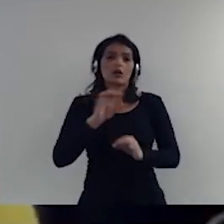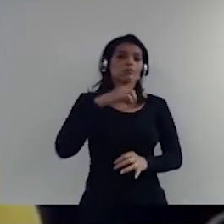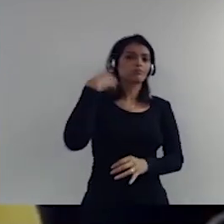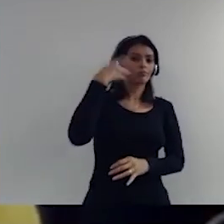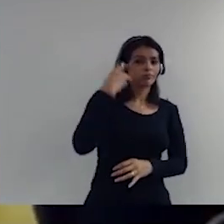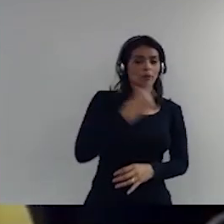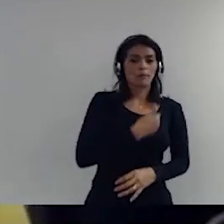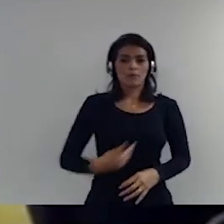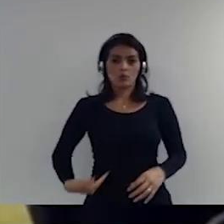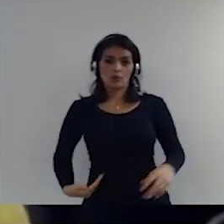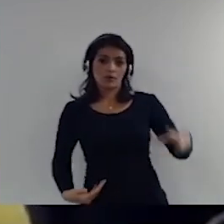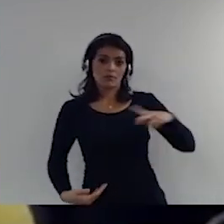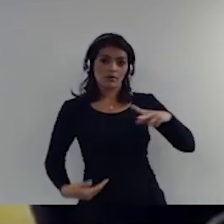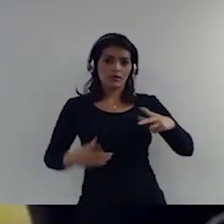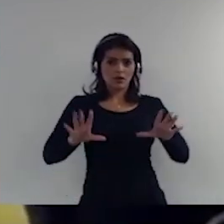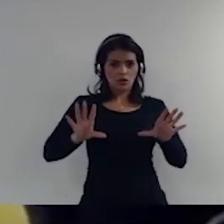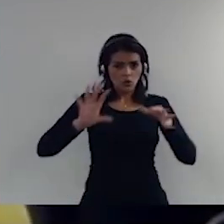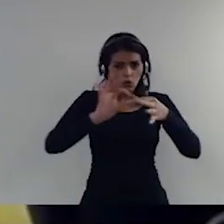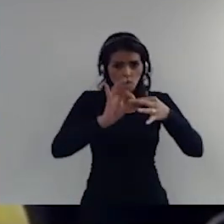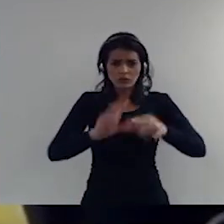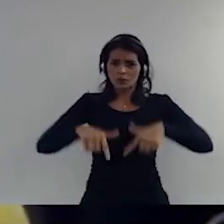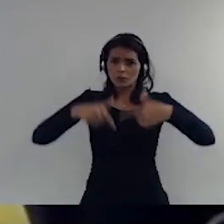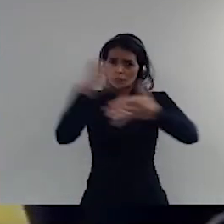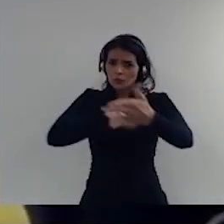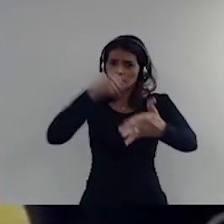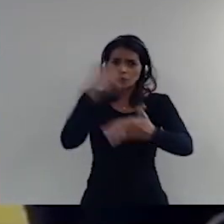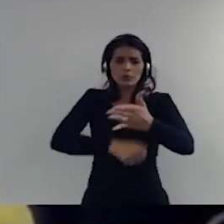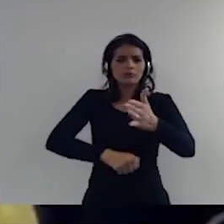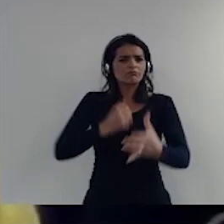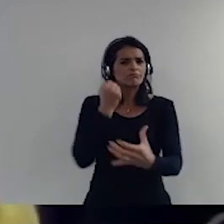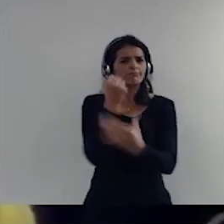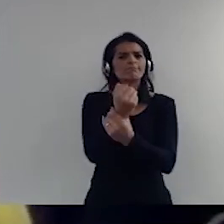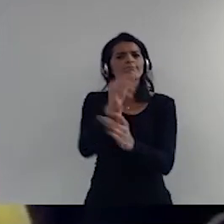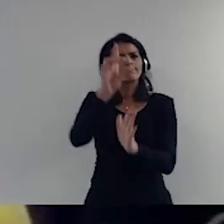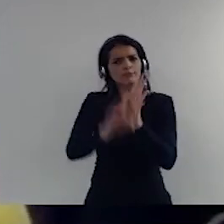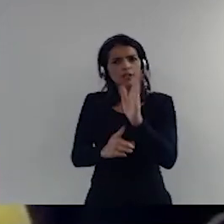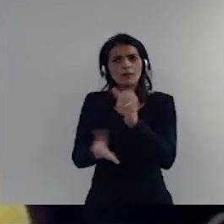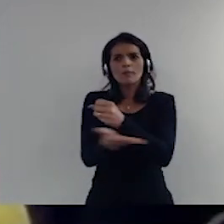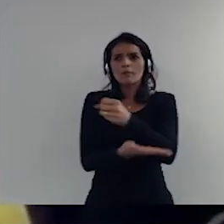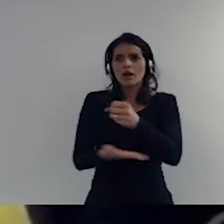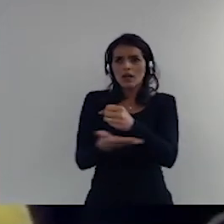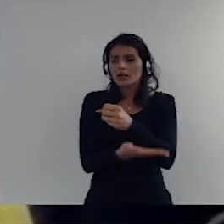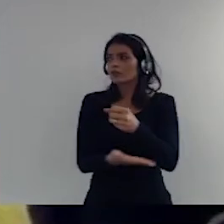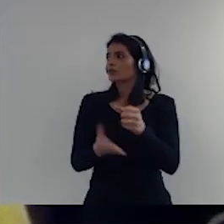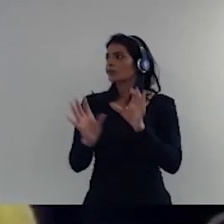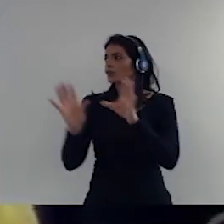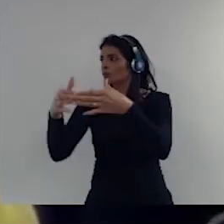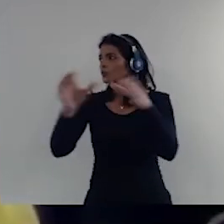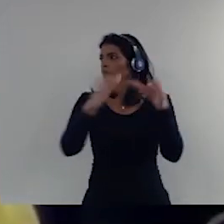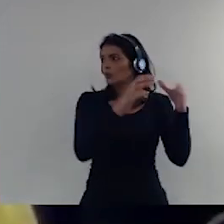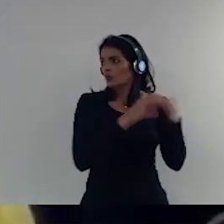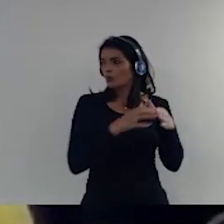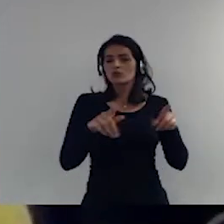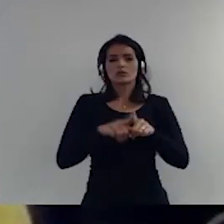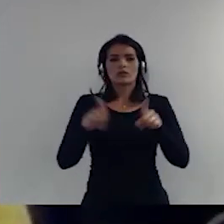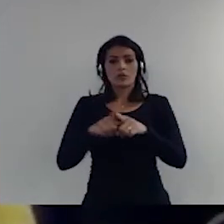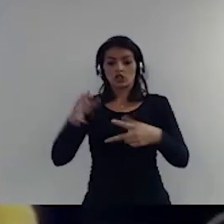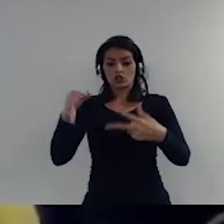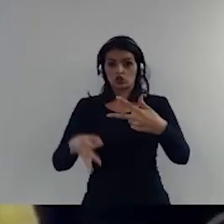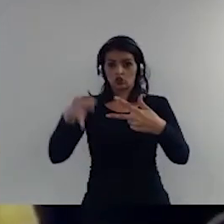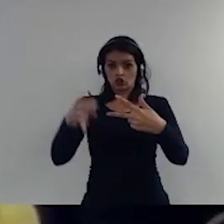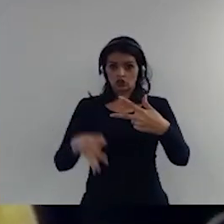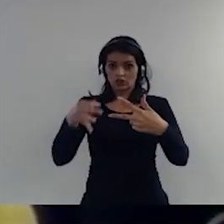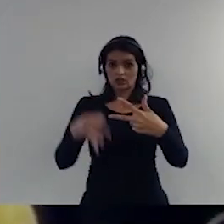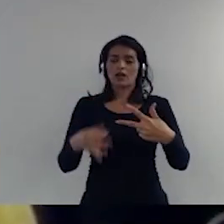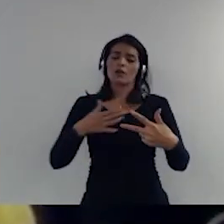privada aguerrida, lutando pelos direitos, pela tutela dos direitos fundamentais desses grupos, pelo Poder Judiciário, que também,